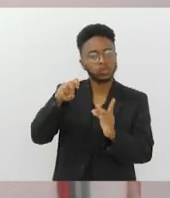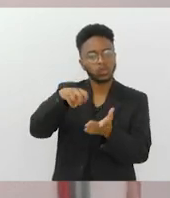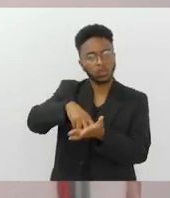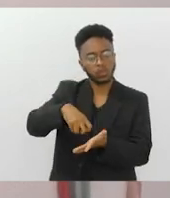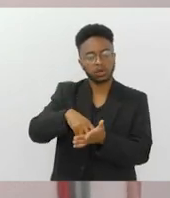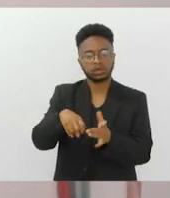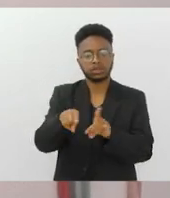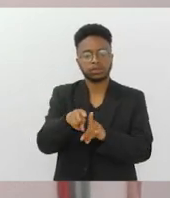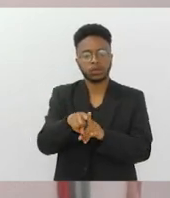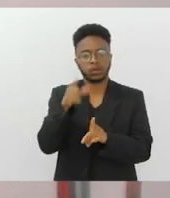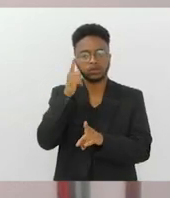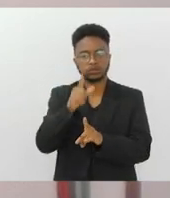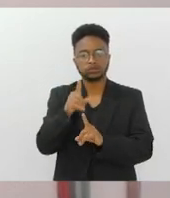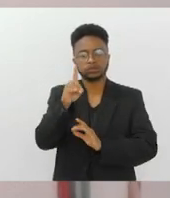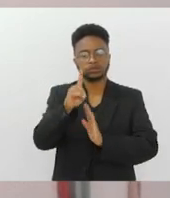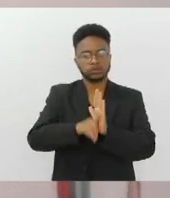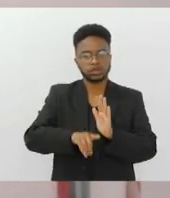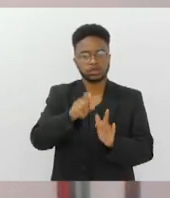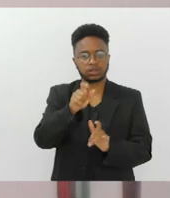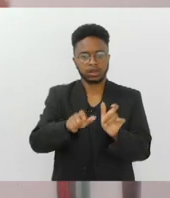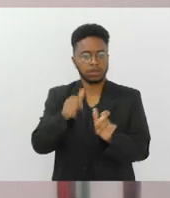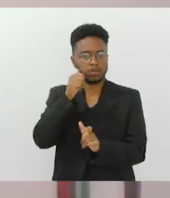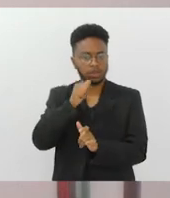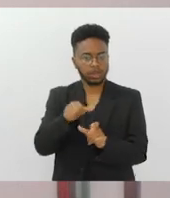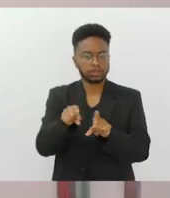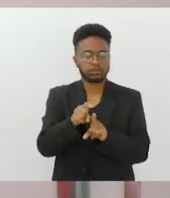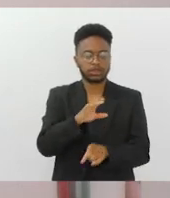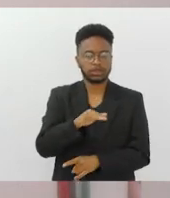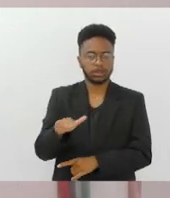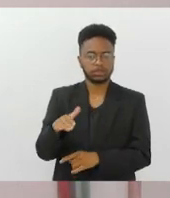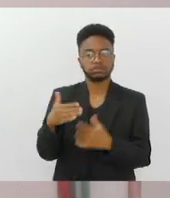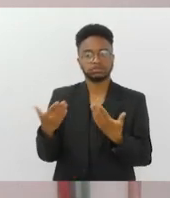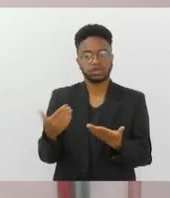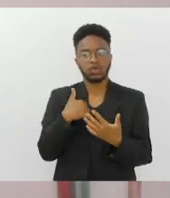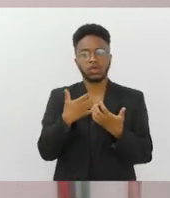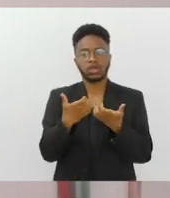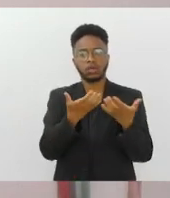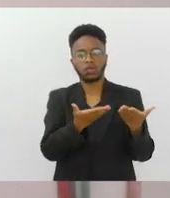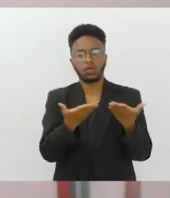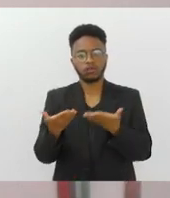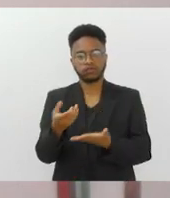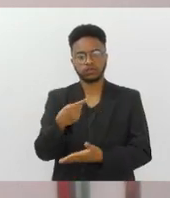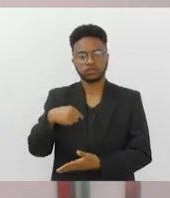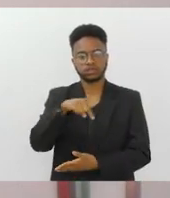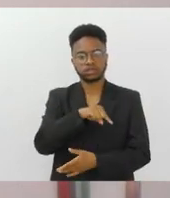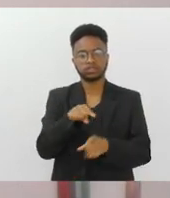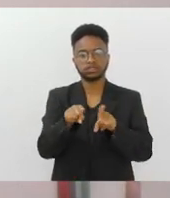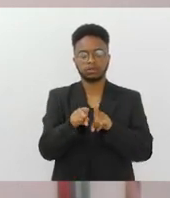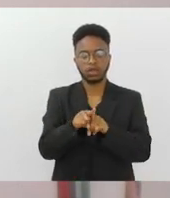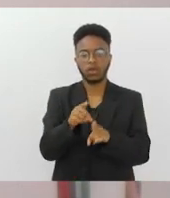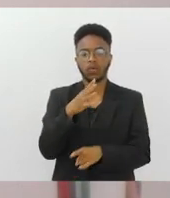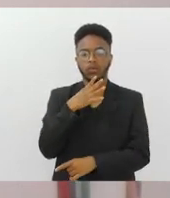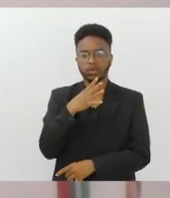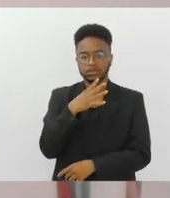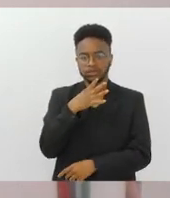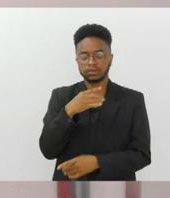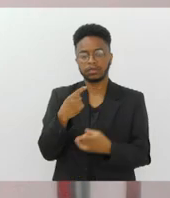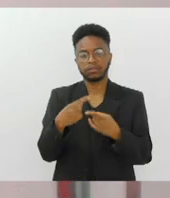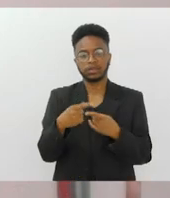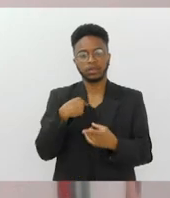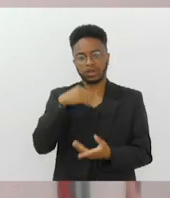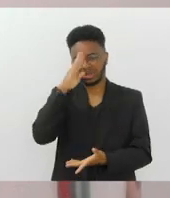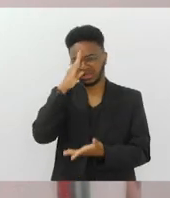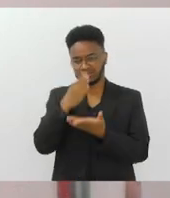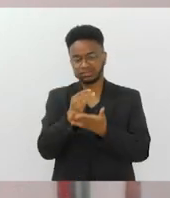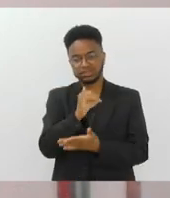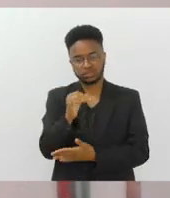mulheres e dessas crianças, né? Então, eu queria convidar também a todo mundo conhecer, né, porque eu acho que é só a gente